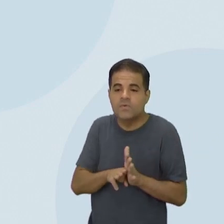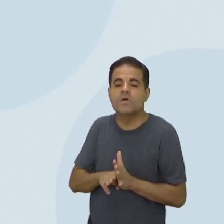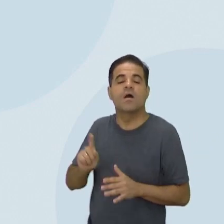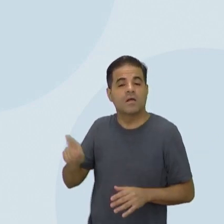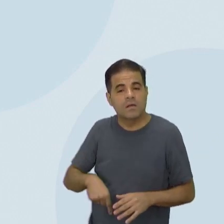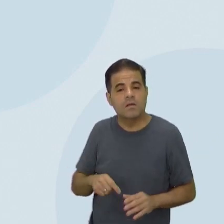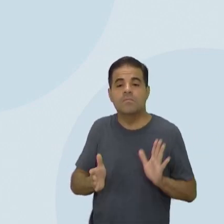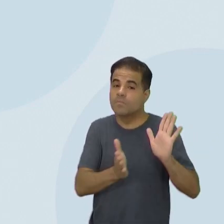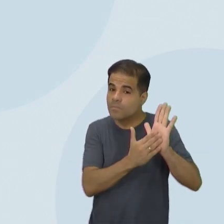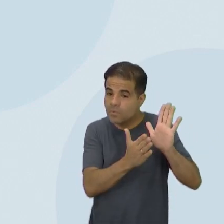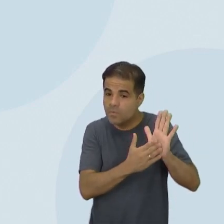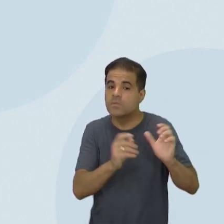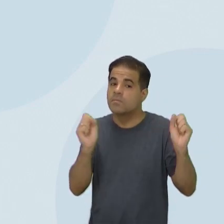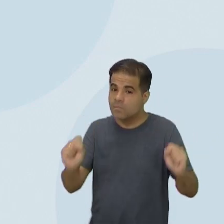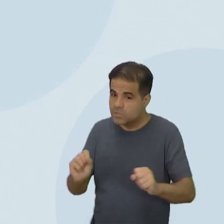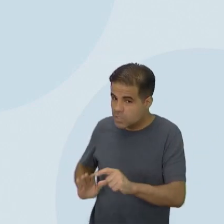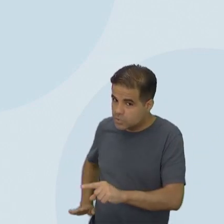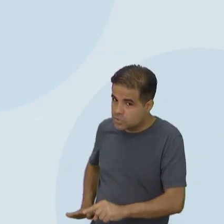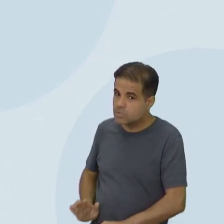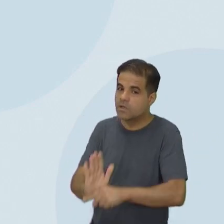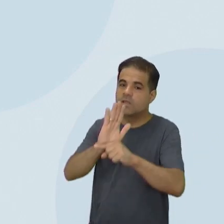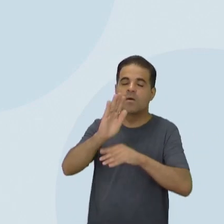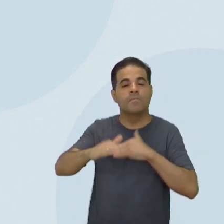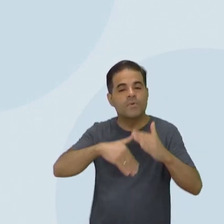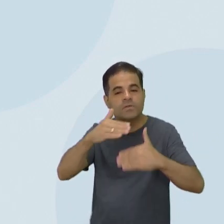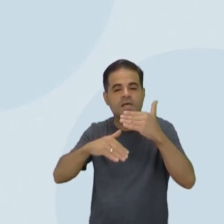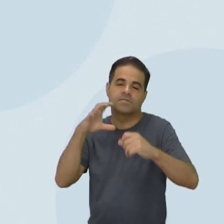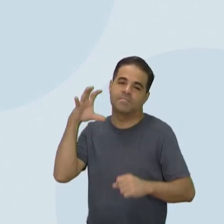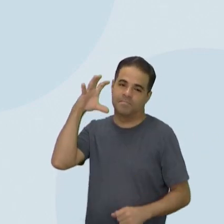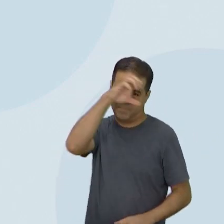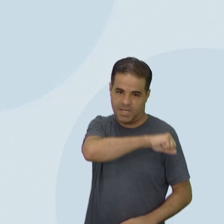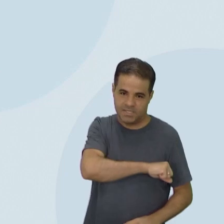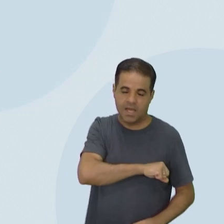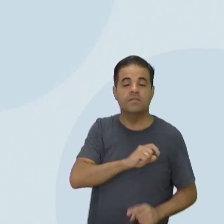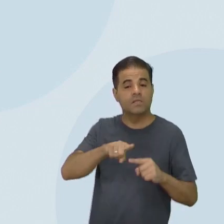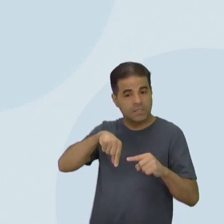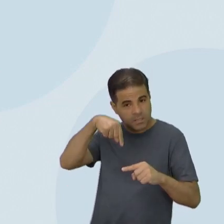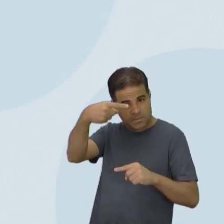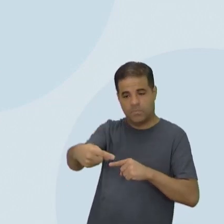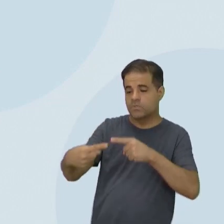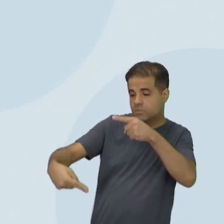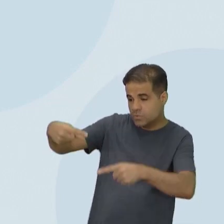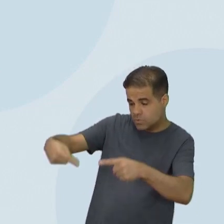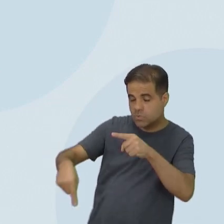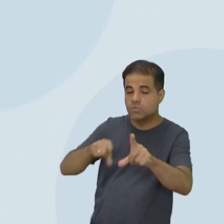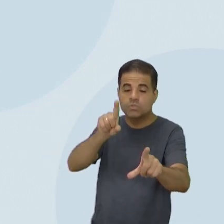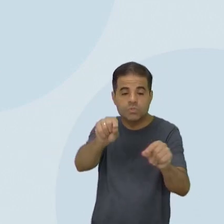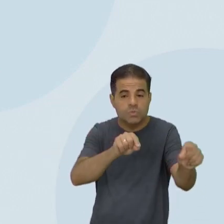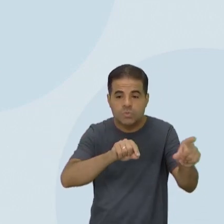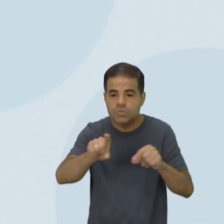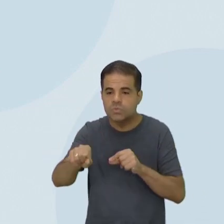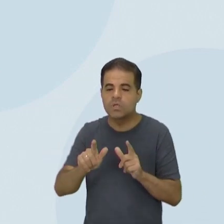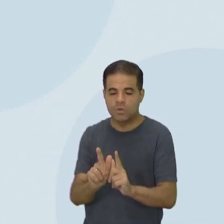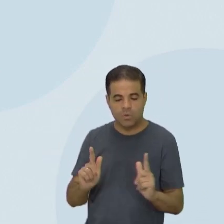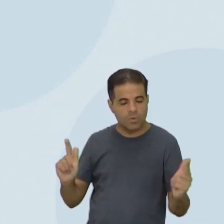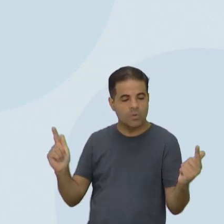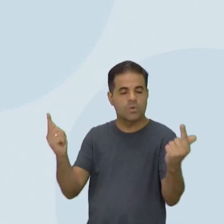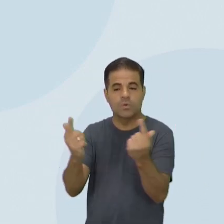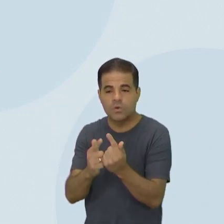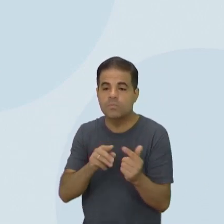ativas propostas podem ajudar no processo de aprendizagem. E após essa discussão, escolha em grupo